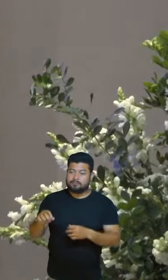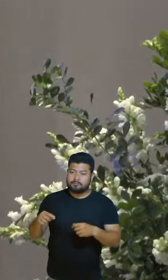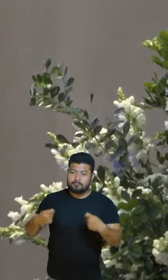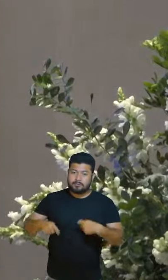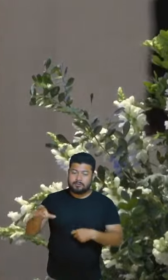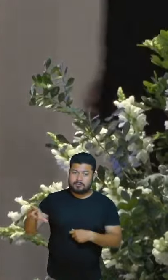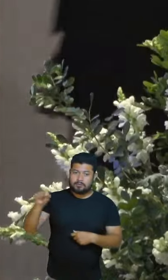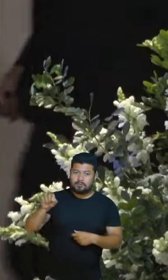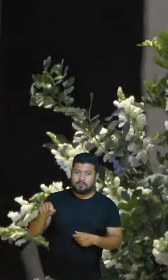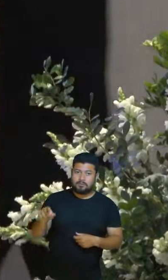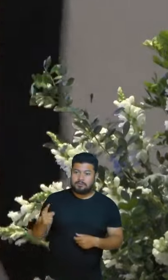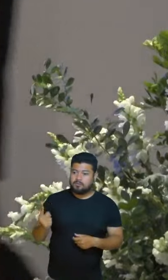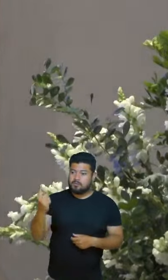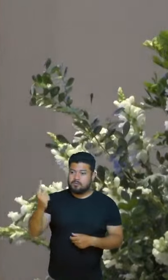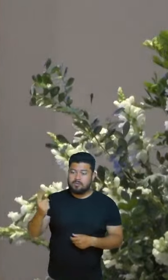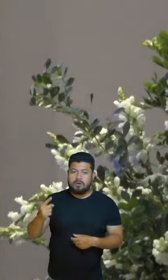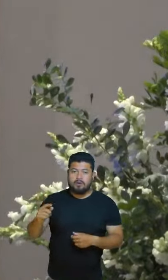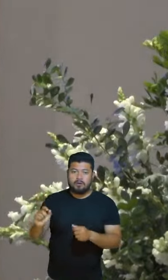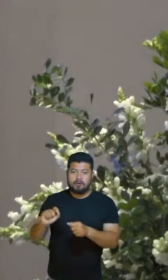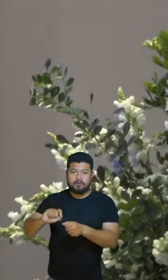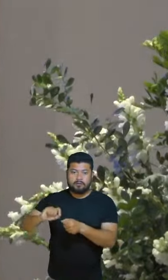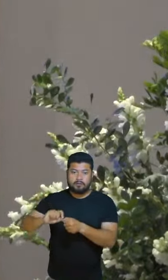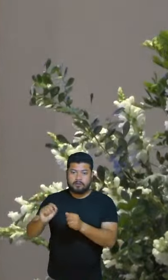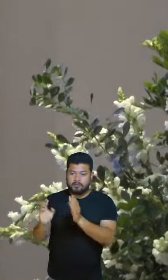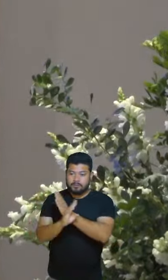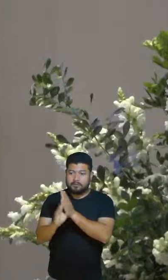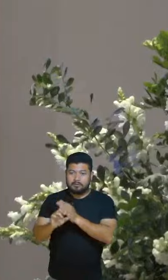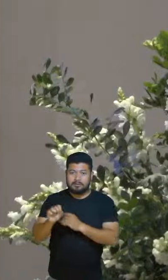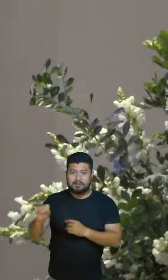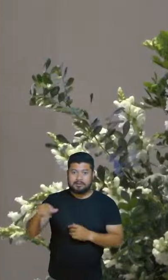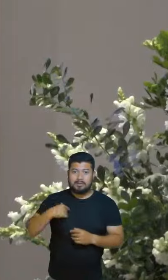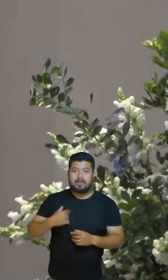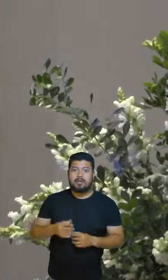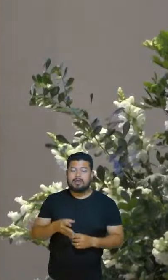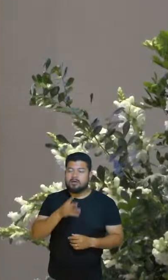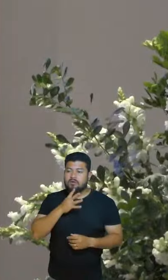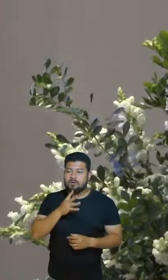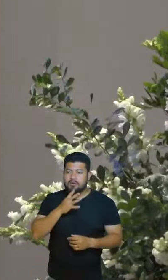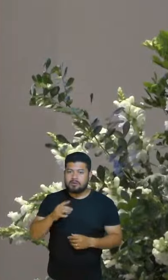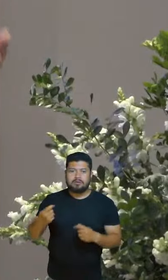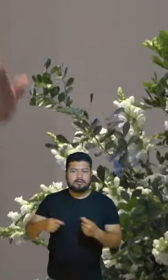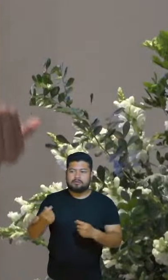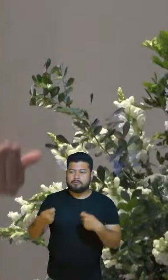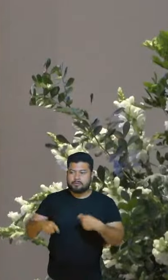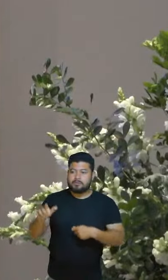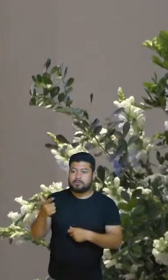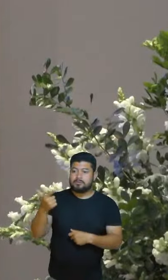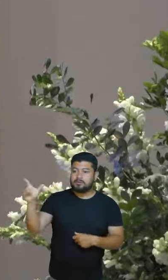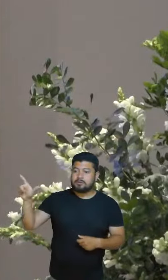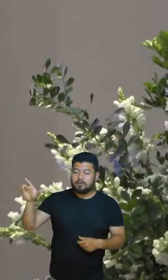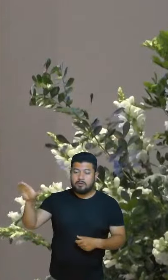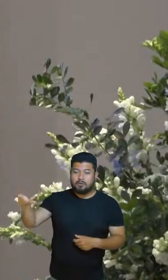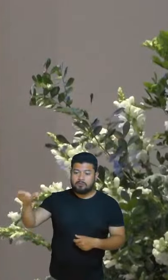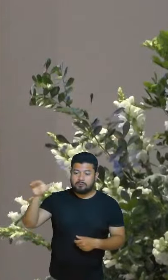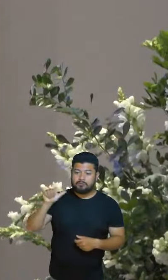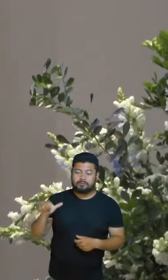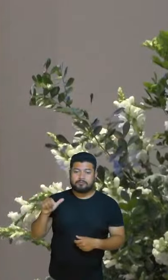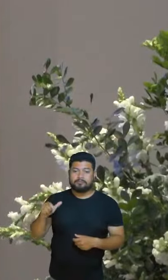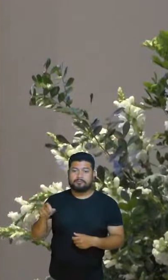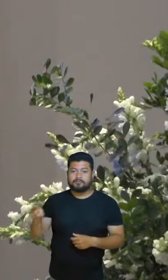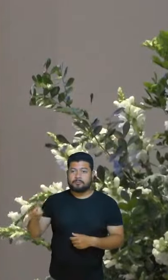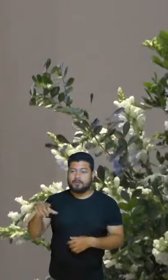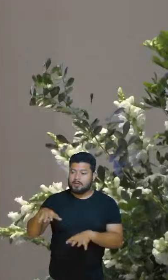para fazer a perícia que ele não pode mesmo que ele Conheça o assunto ele tem que nomear um perito que o perito tem que ser habilitado